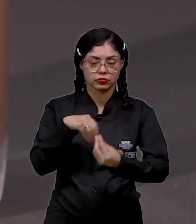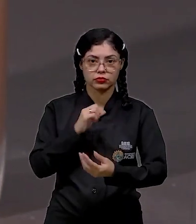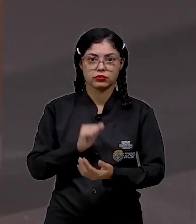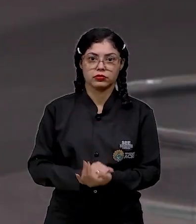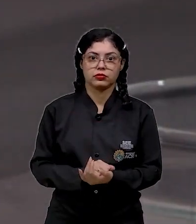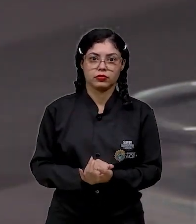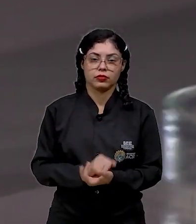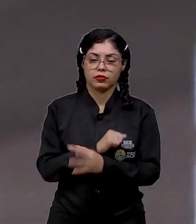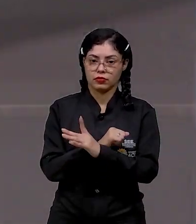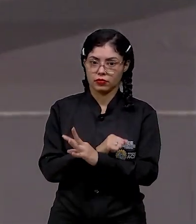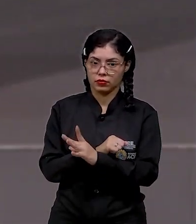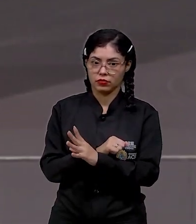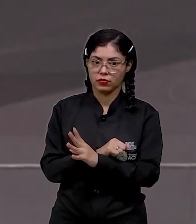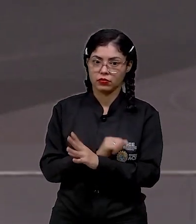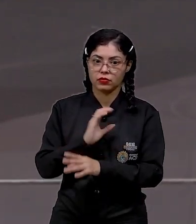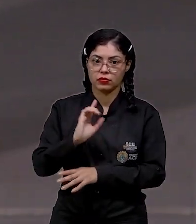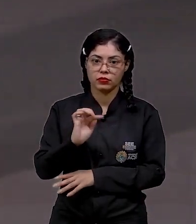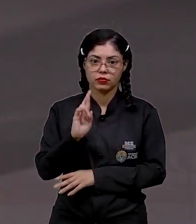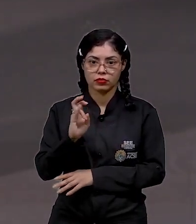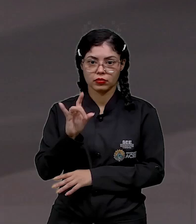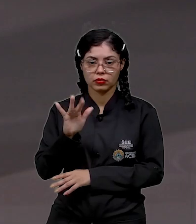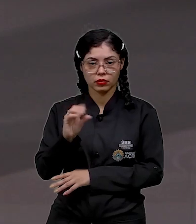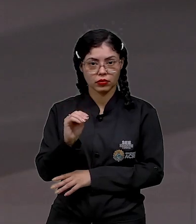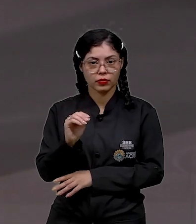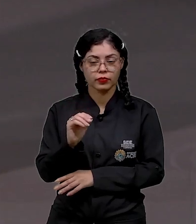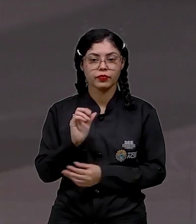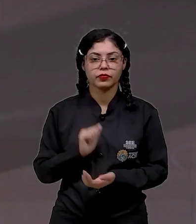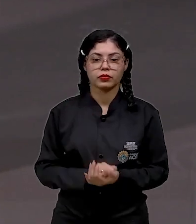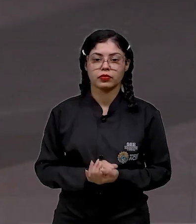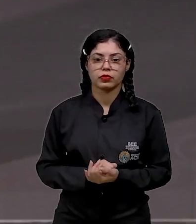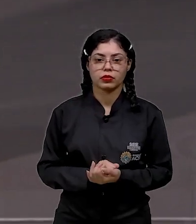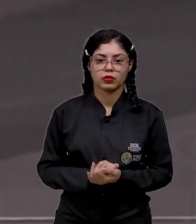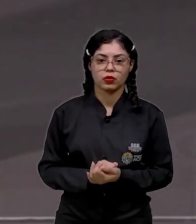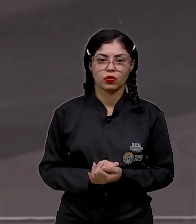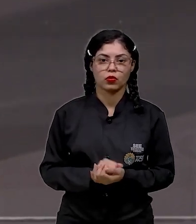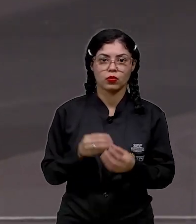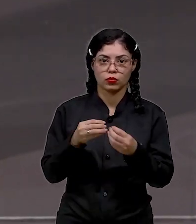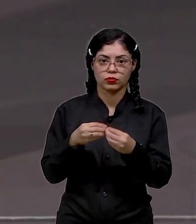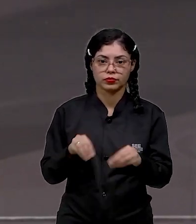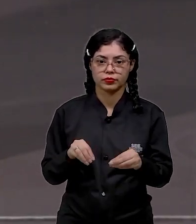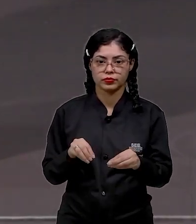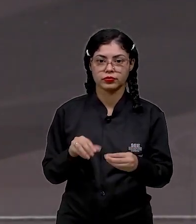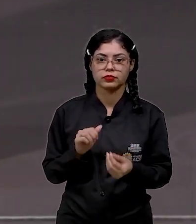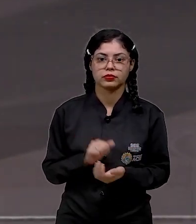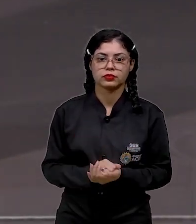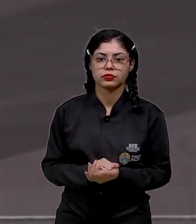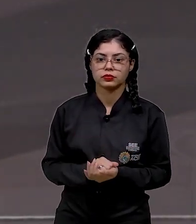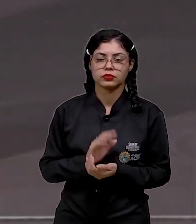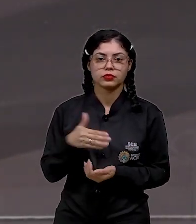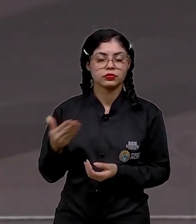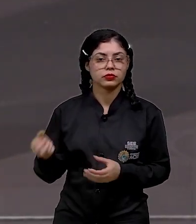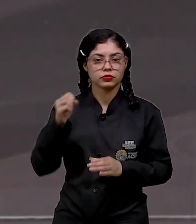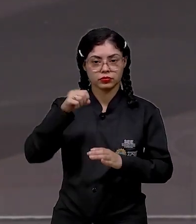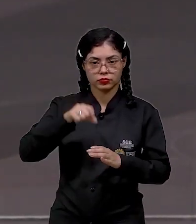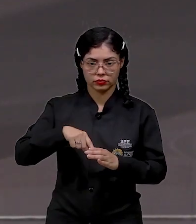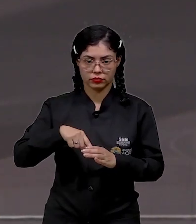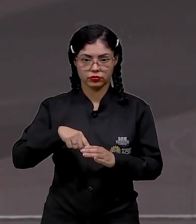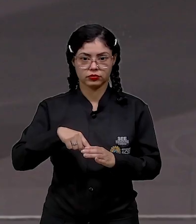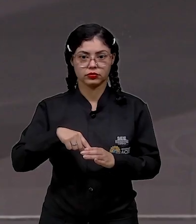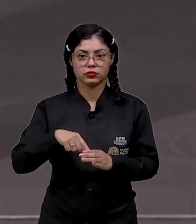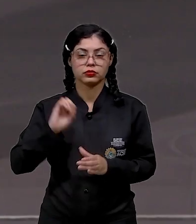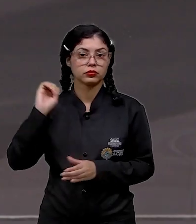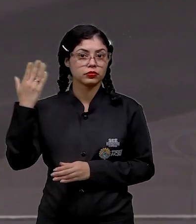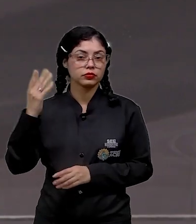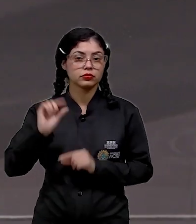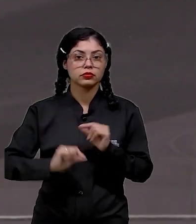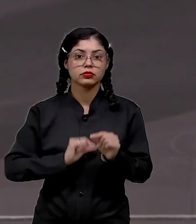o ácido acético, né, que é o vinagre, com o ovo. Então quando o ovo é colocado ali no vinagre, vai ocorrer o